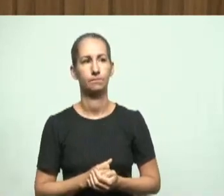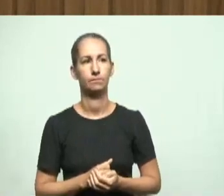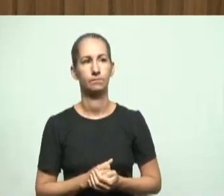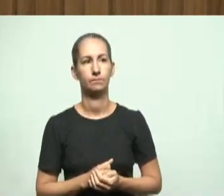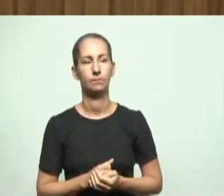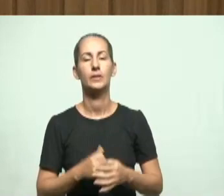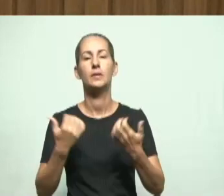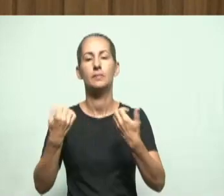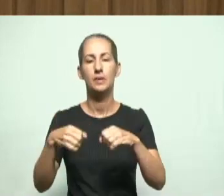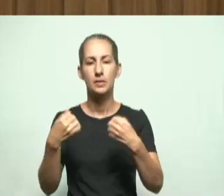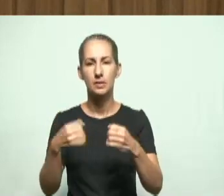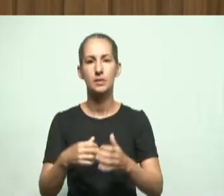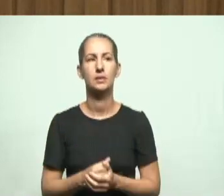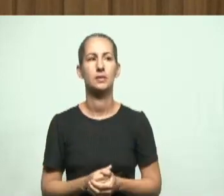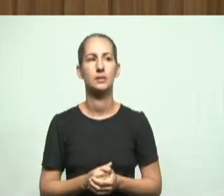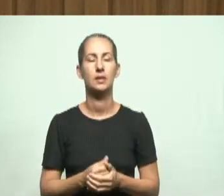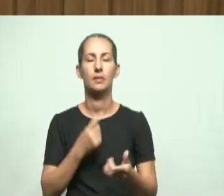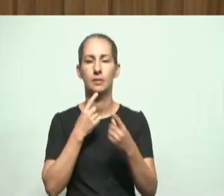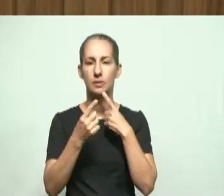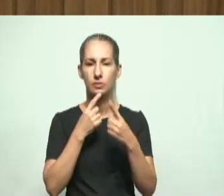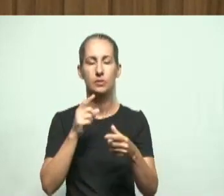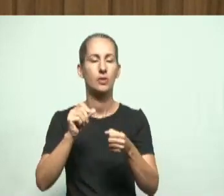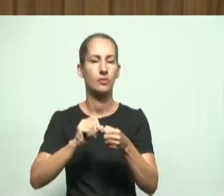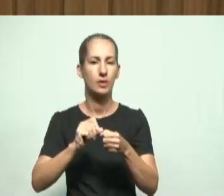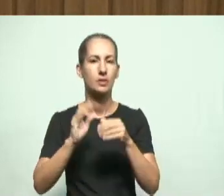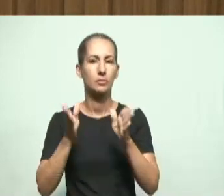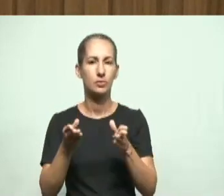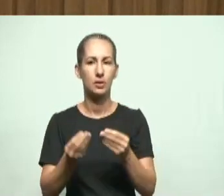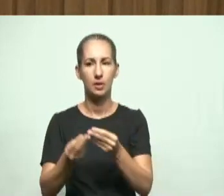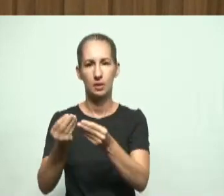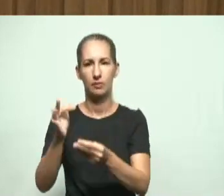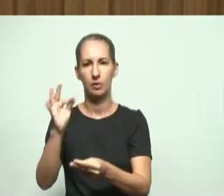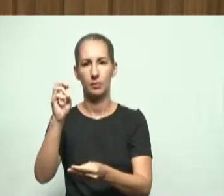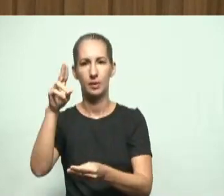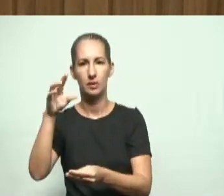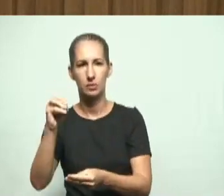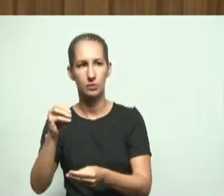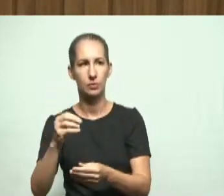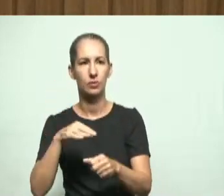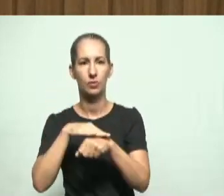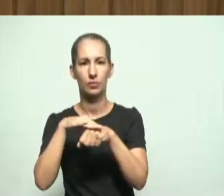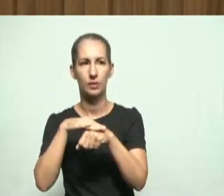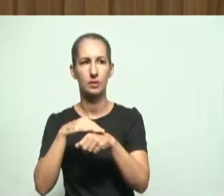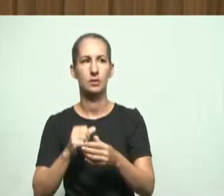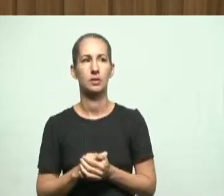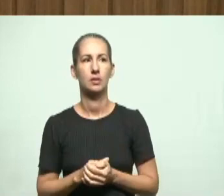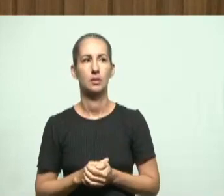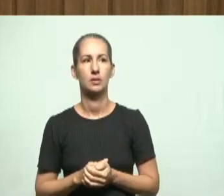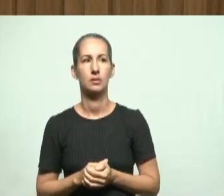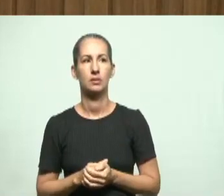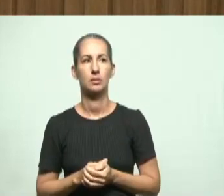nós precisamos fazer essa discussão, já levamos para a FEComércio, já estamos conversando com o Vivo Centro,